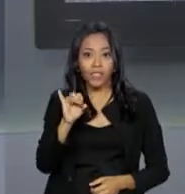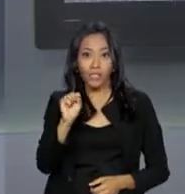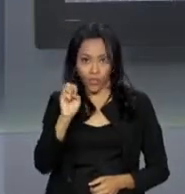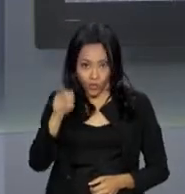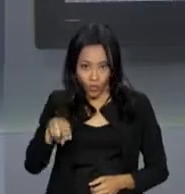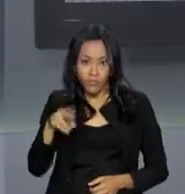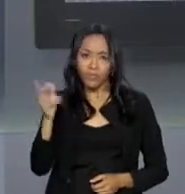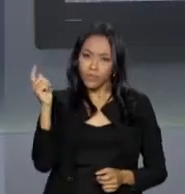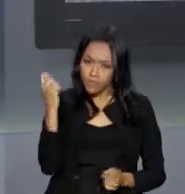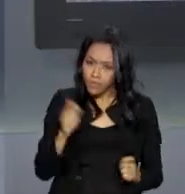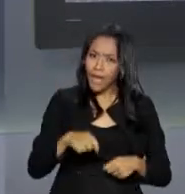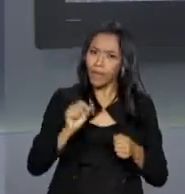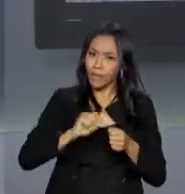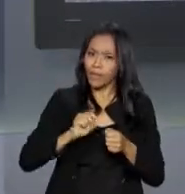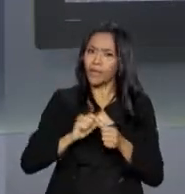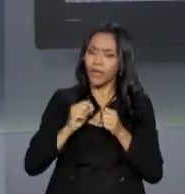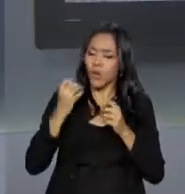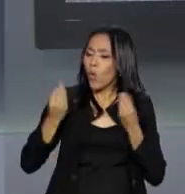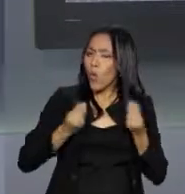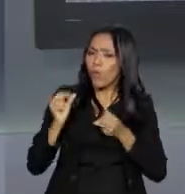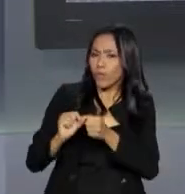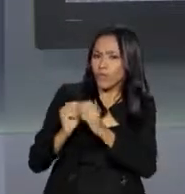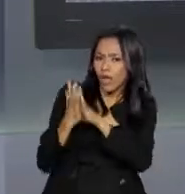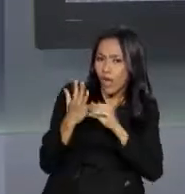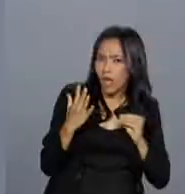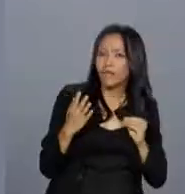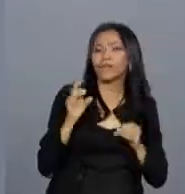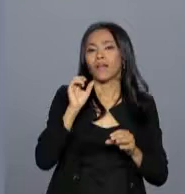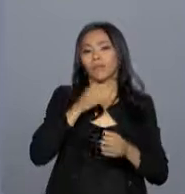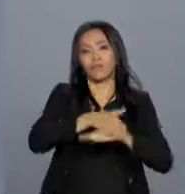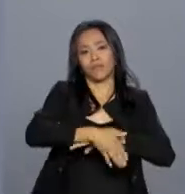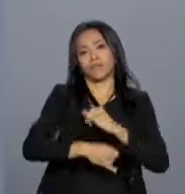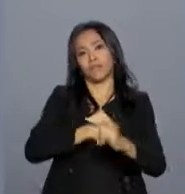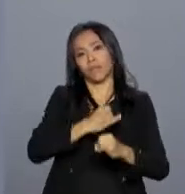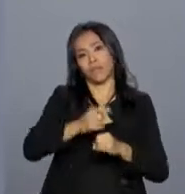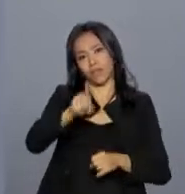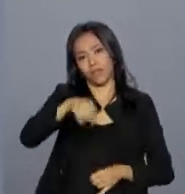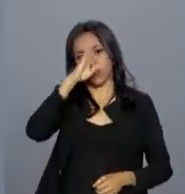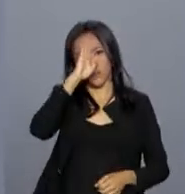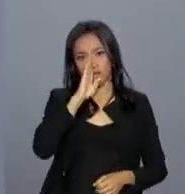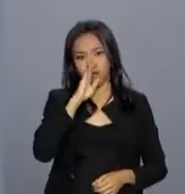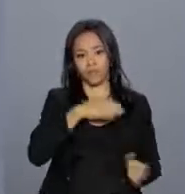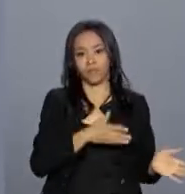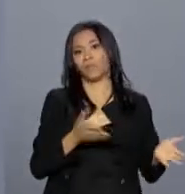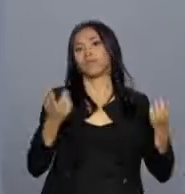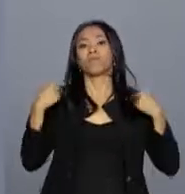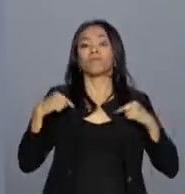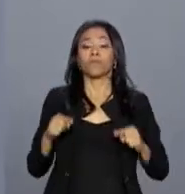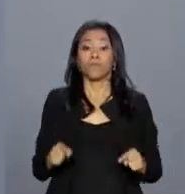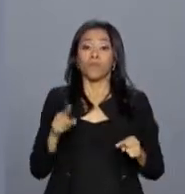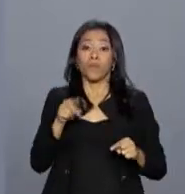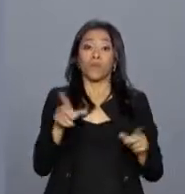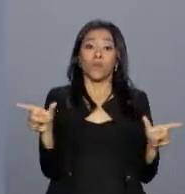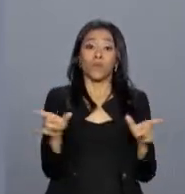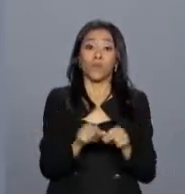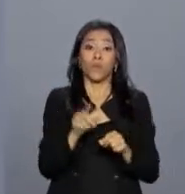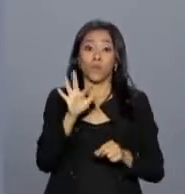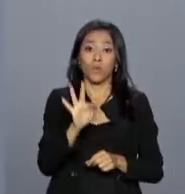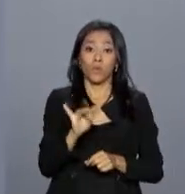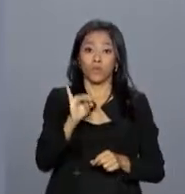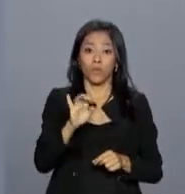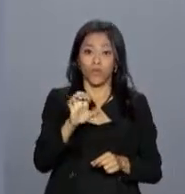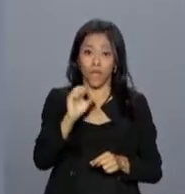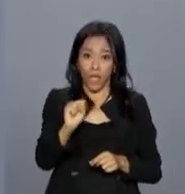a fazer uma. O passo a passo está no site e é de graça. Os resultados do Fundo de Financiamento Estudantil, FIES,